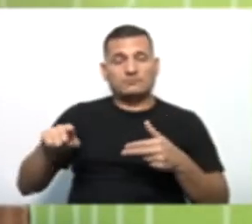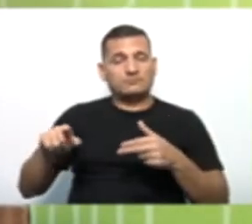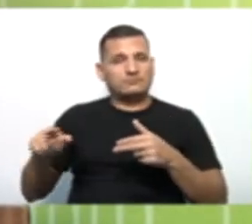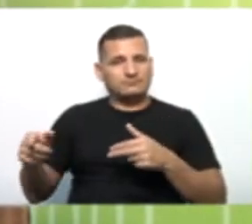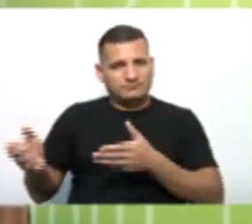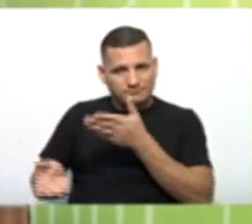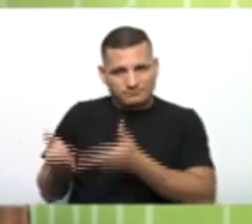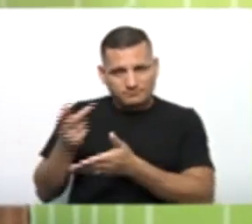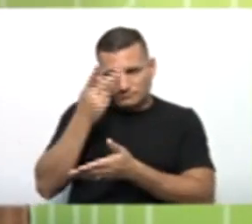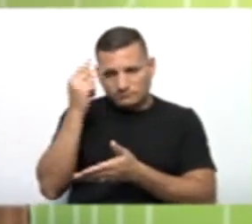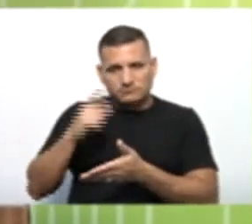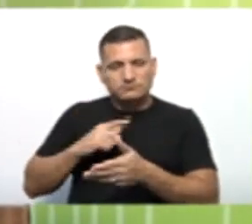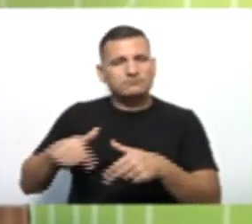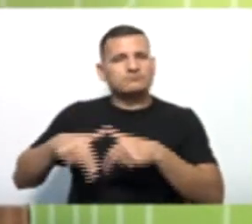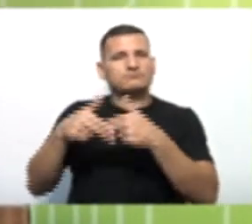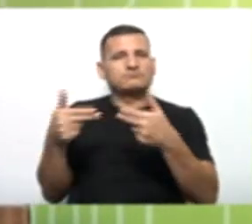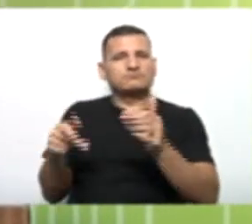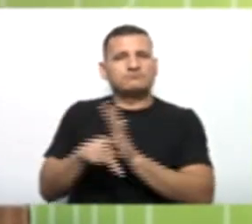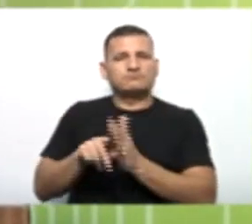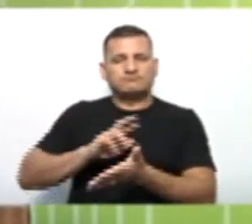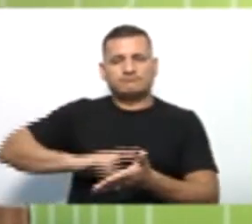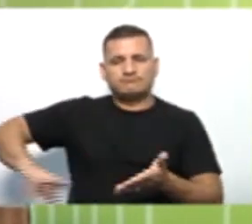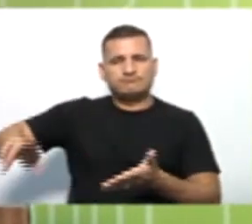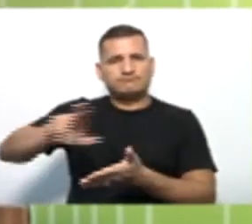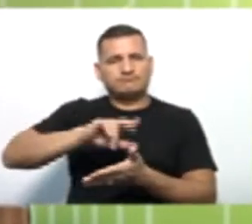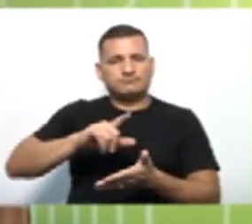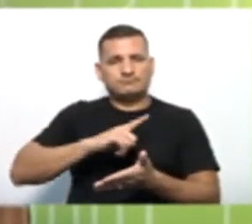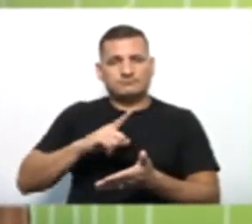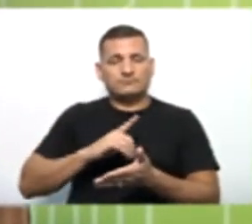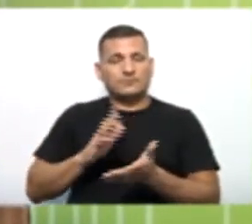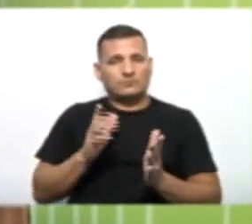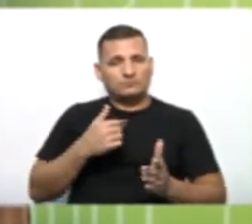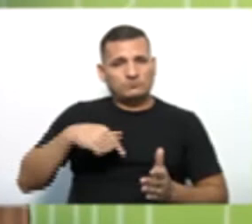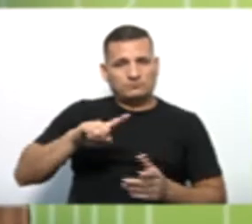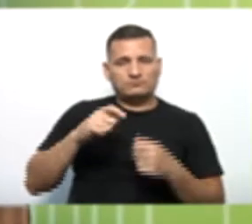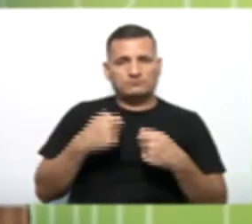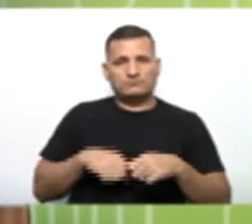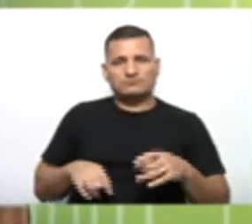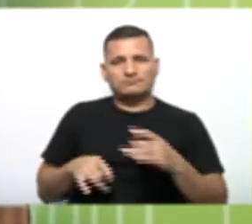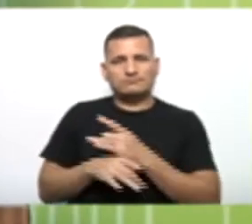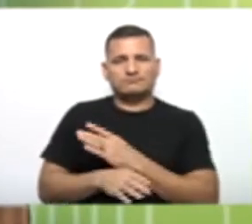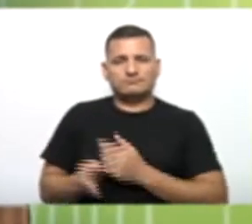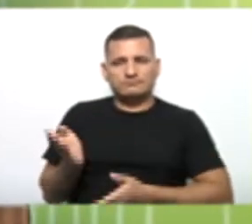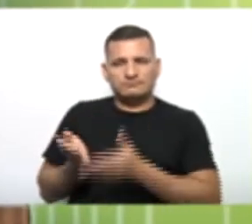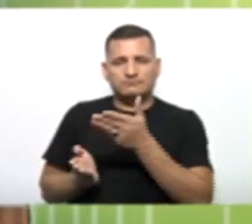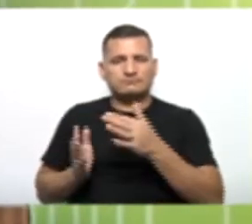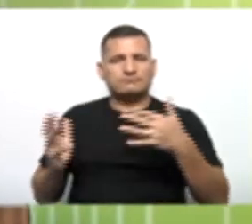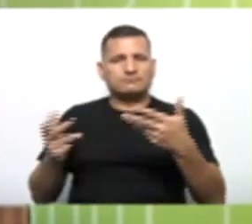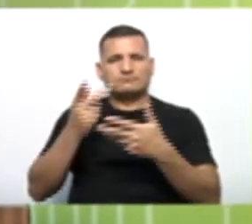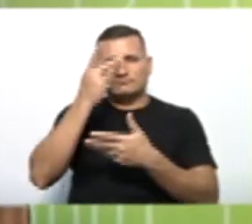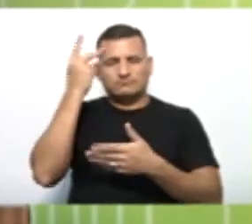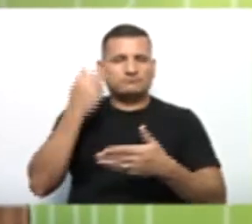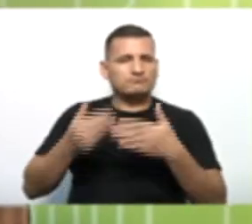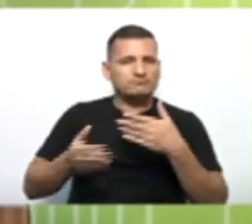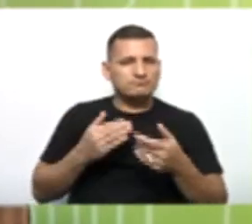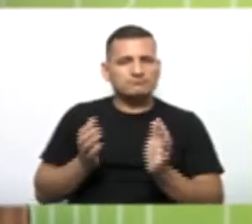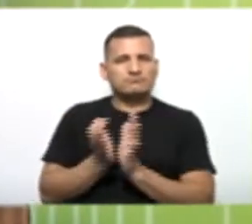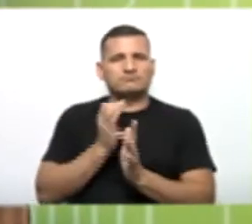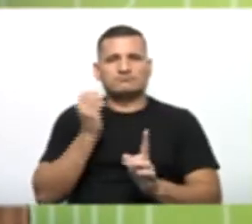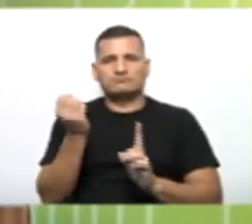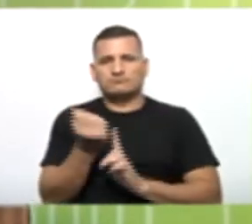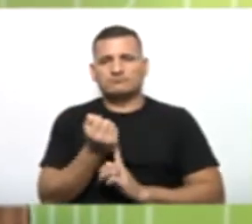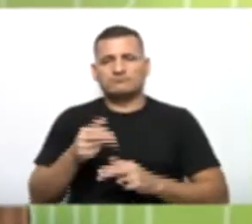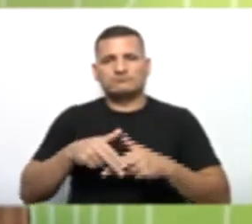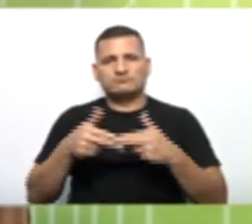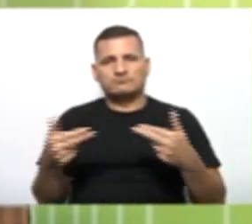distintas então nós temos que estar preparados para atender todas as pessoas independente da classe social da